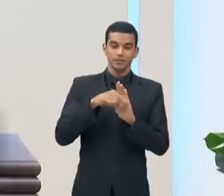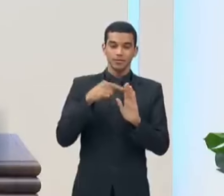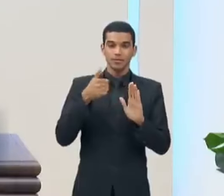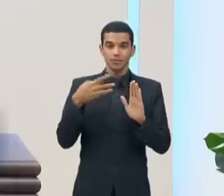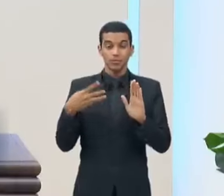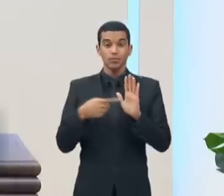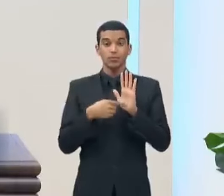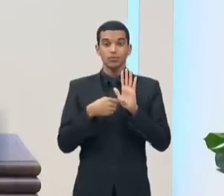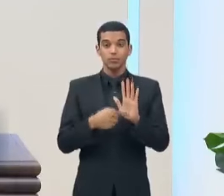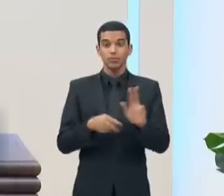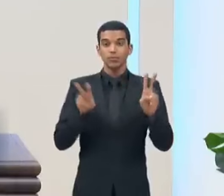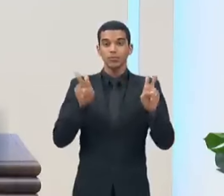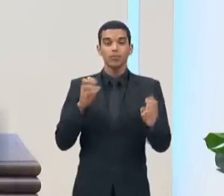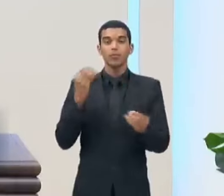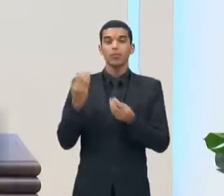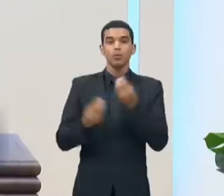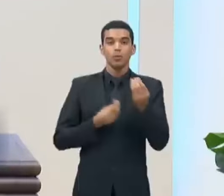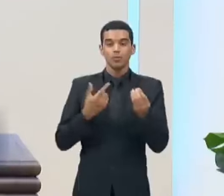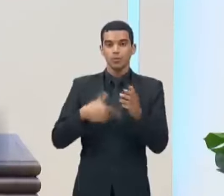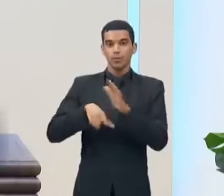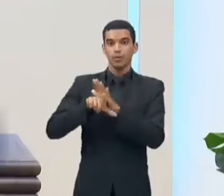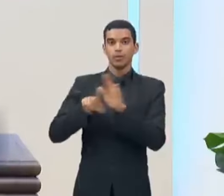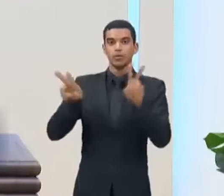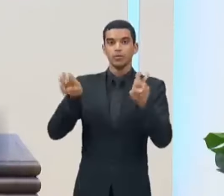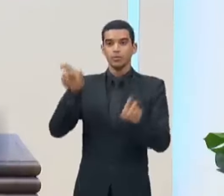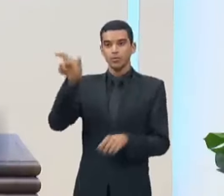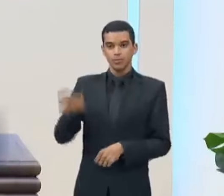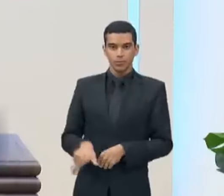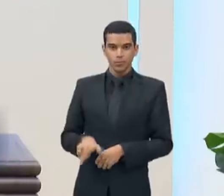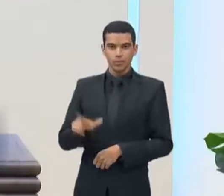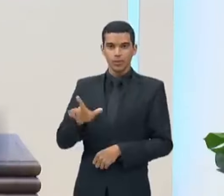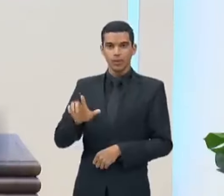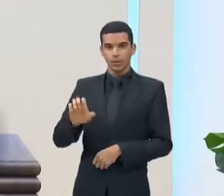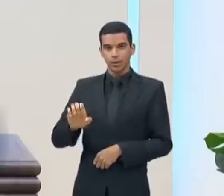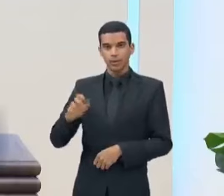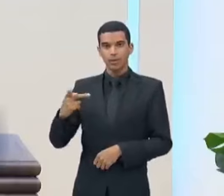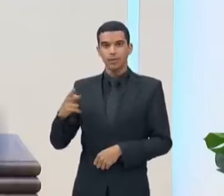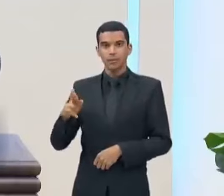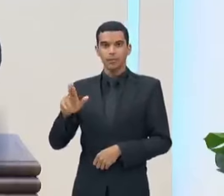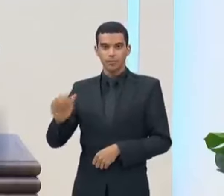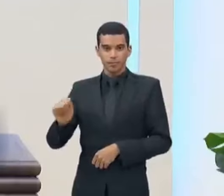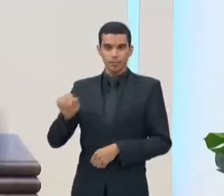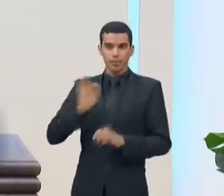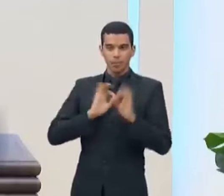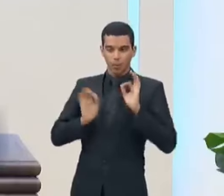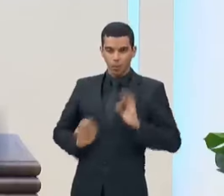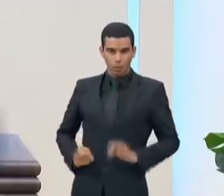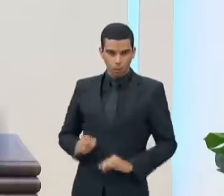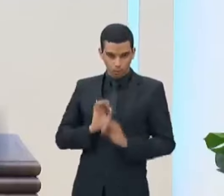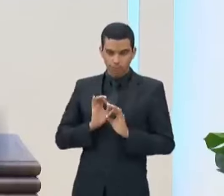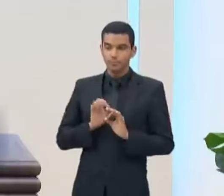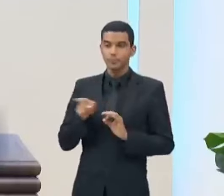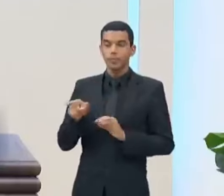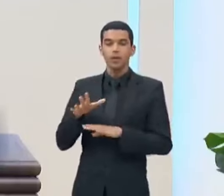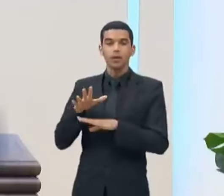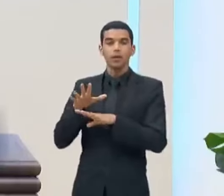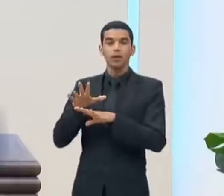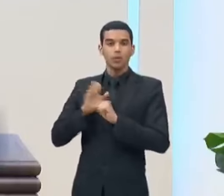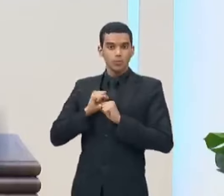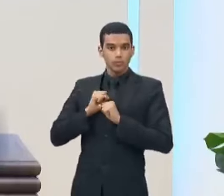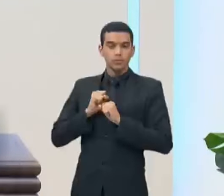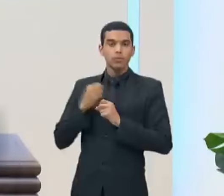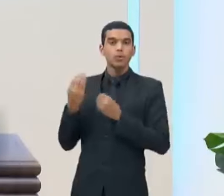da purificação do leproso, mas também está escrito que quando o homem era